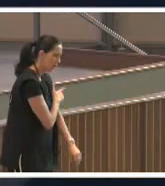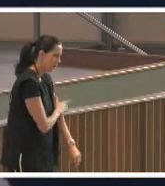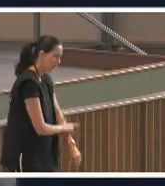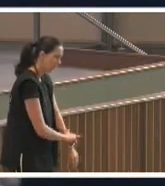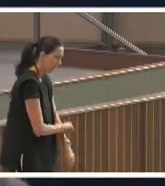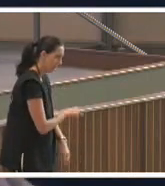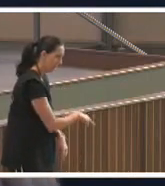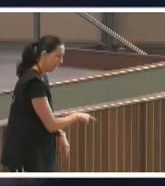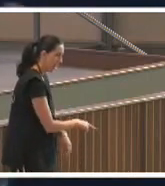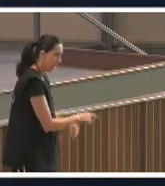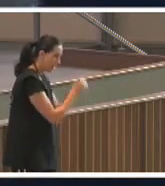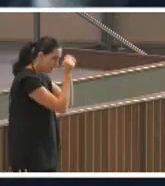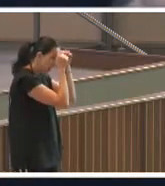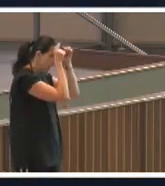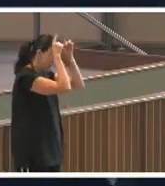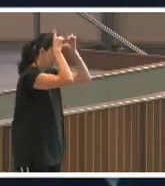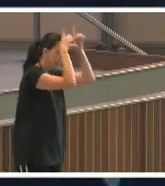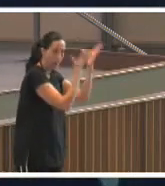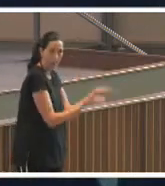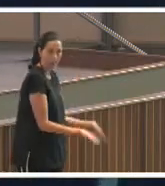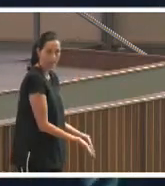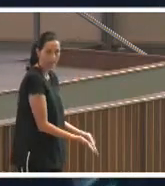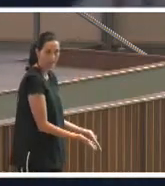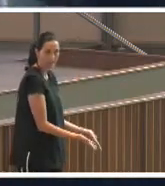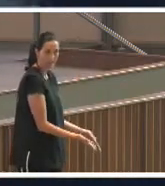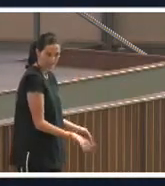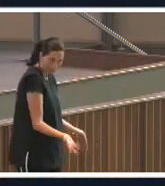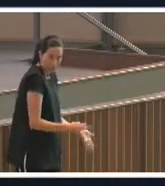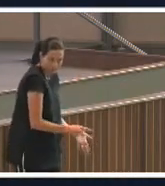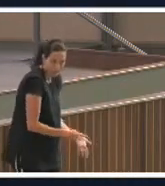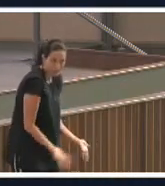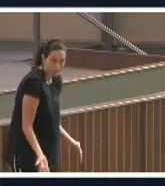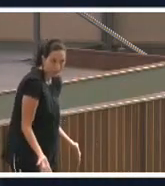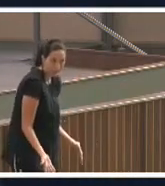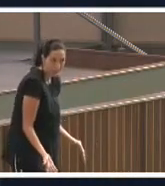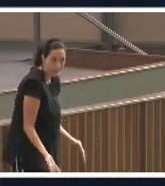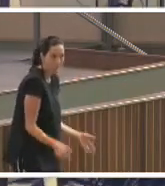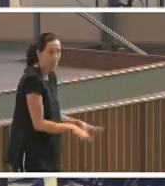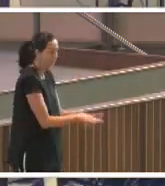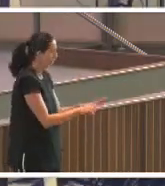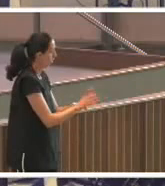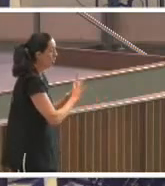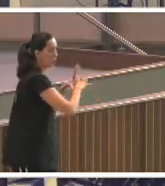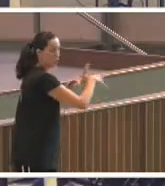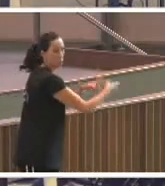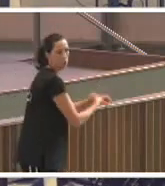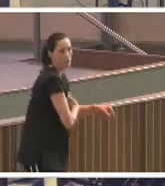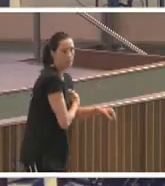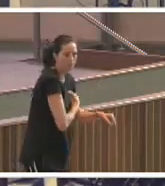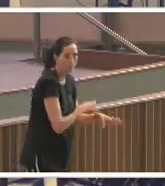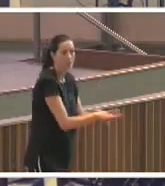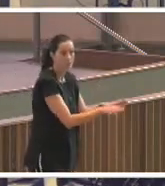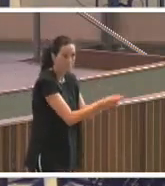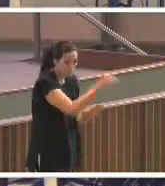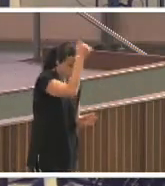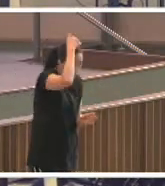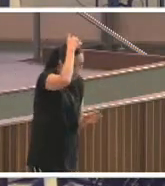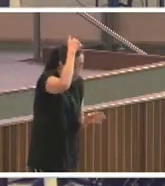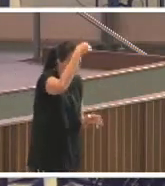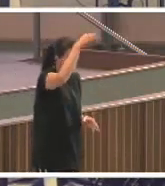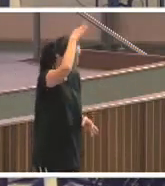crescerem em todos os aspectos da vida e também na vida espiritual. E eles têm que aprender